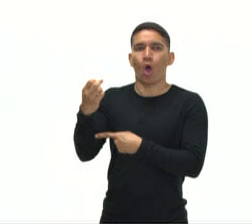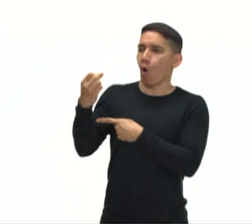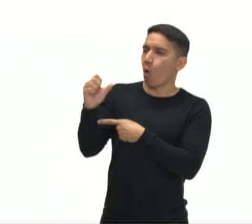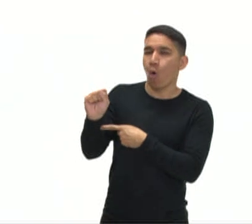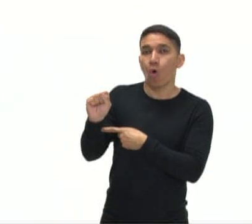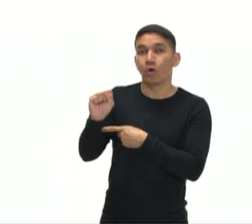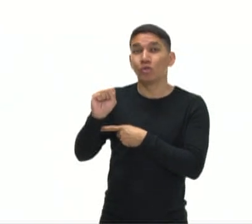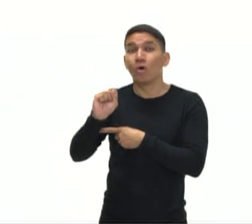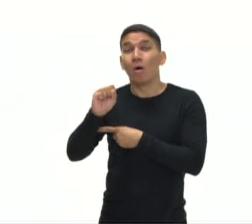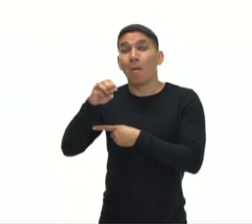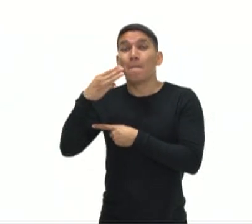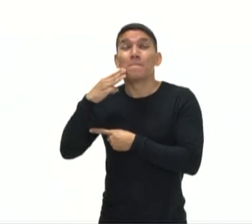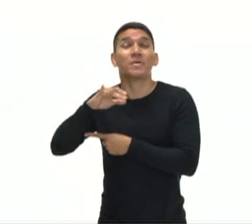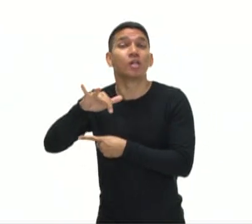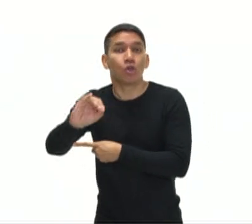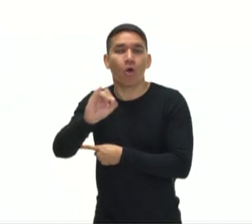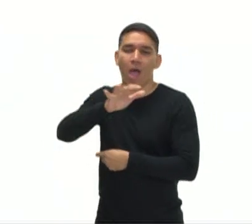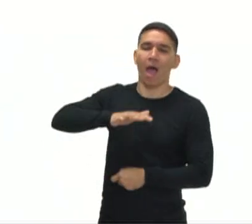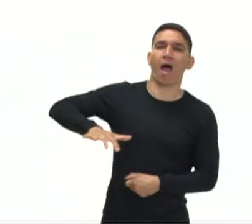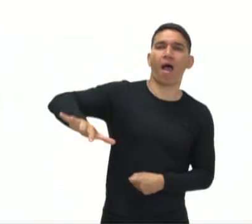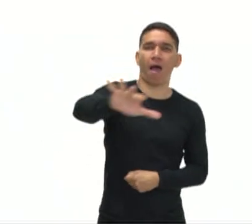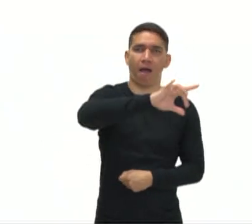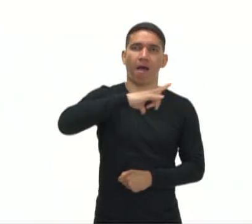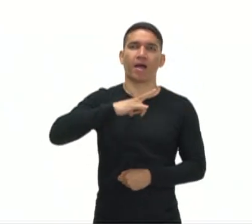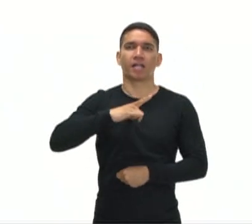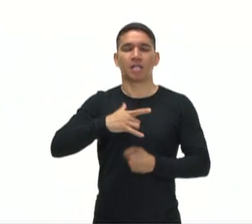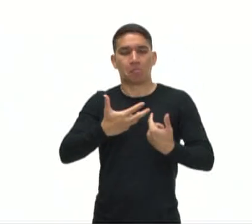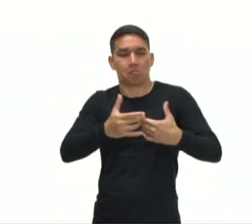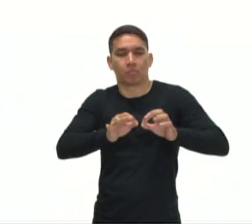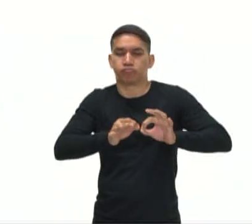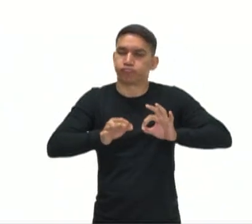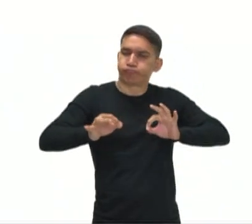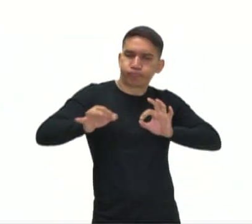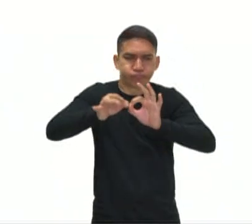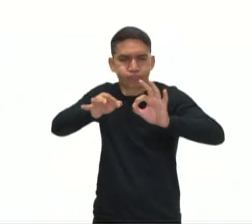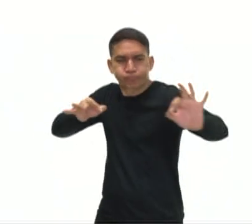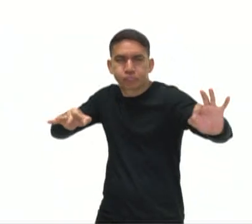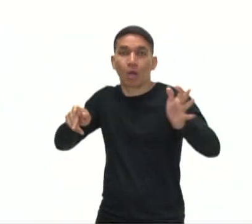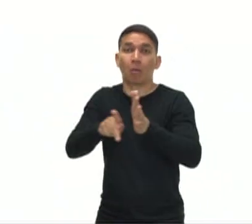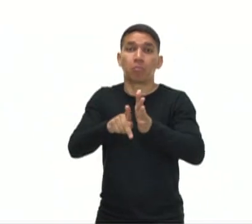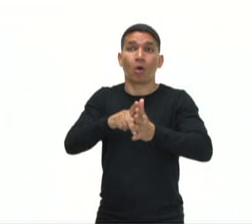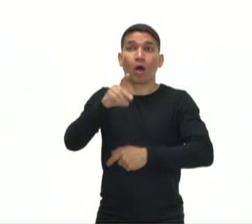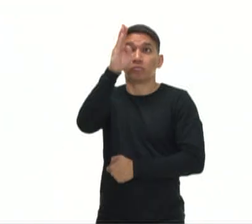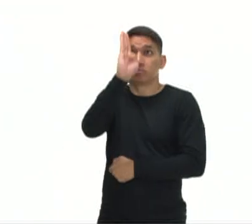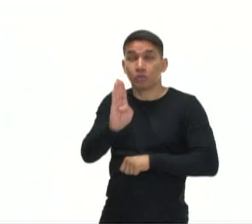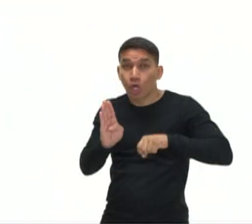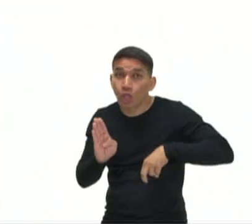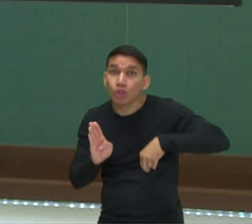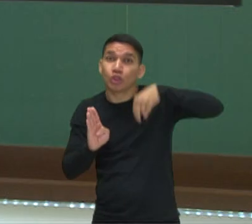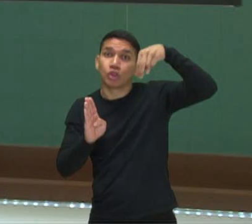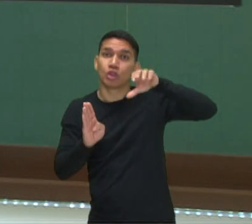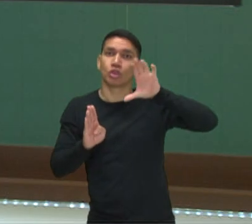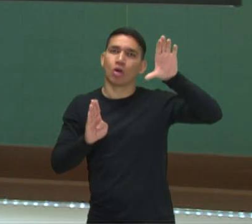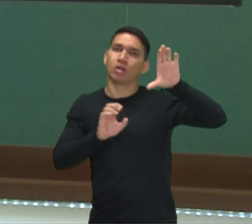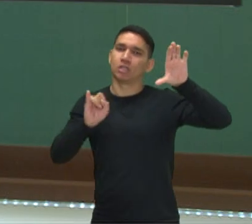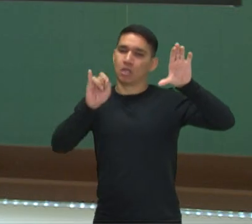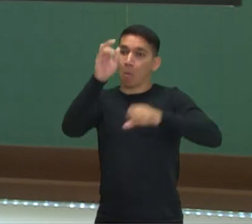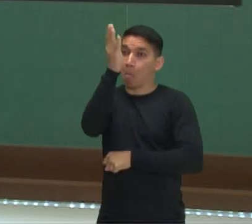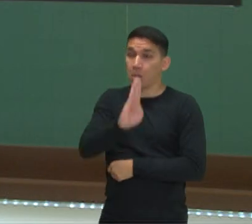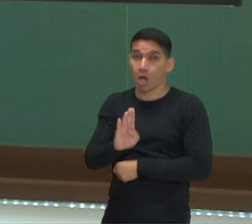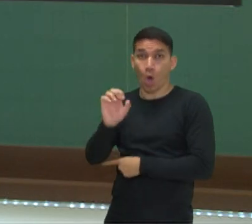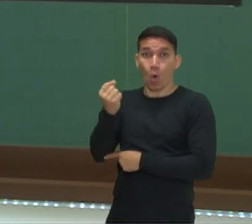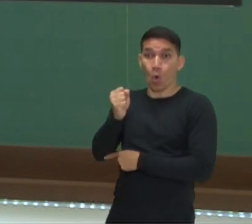3,8 milhões ali é a área, em quilômetros quadrados, é a área da região norte. Se o Brasil tem 8 milhões e meio de